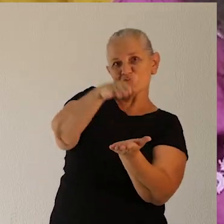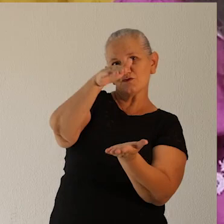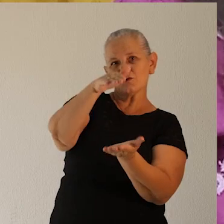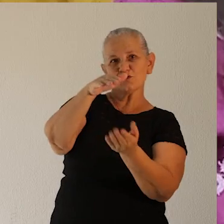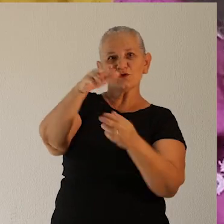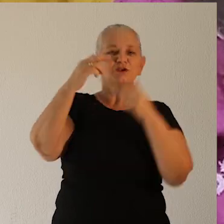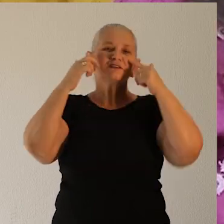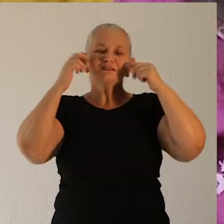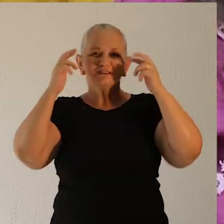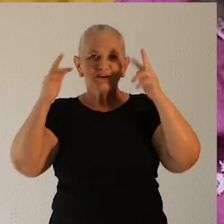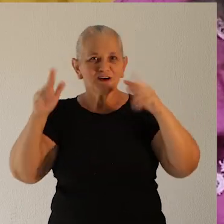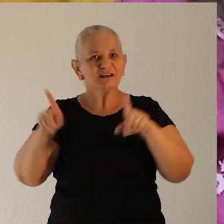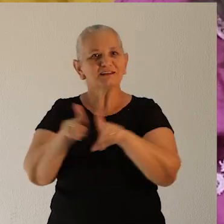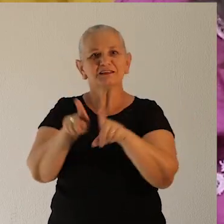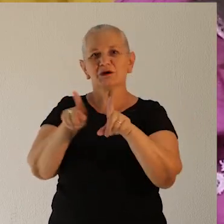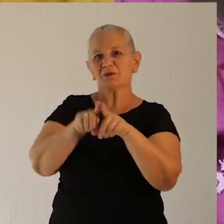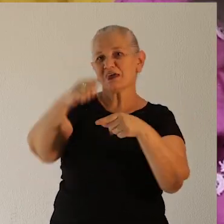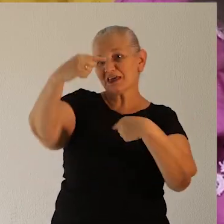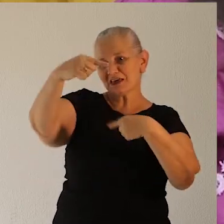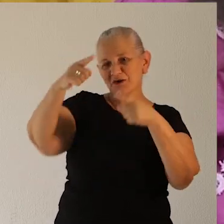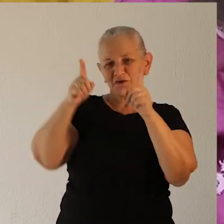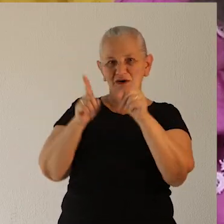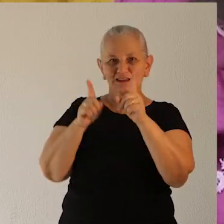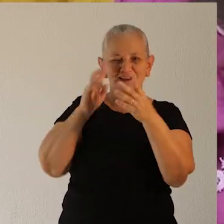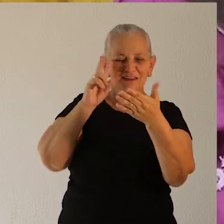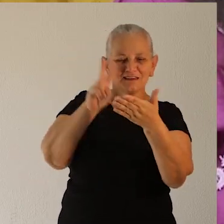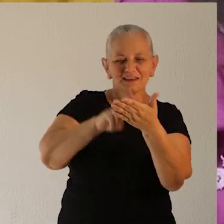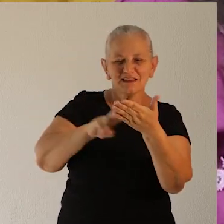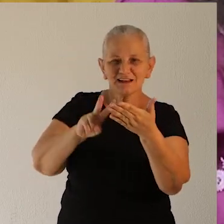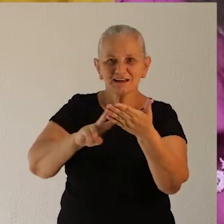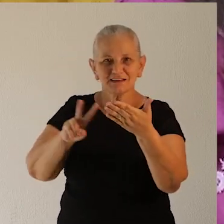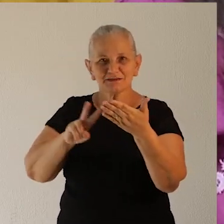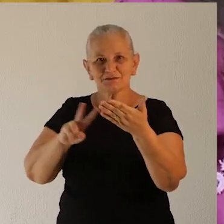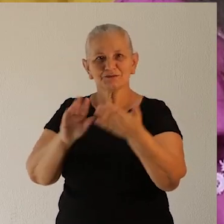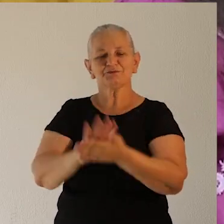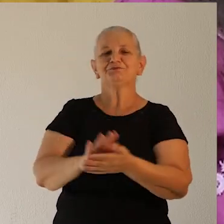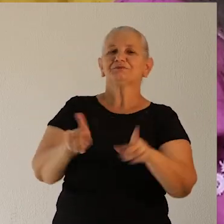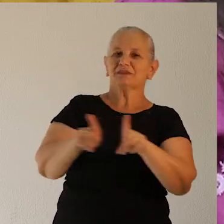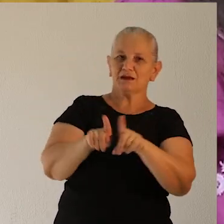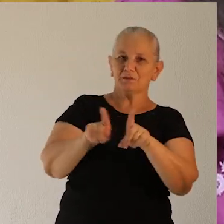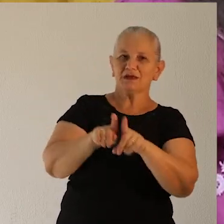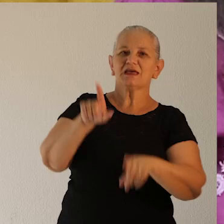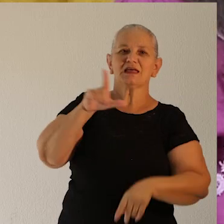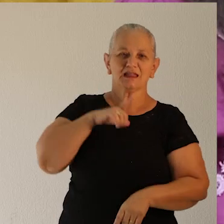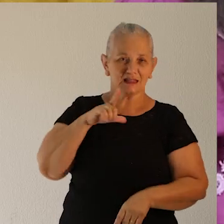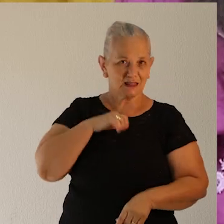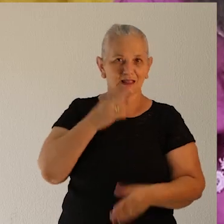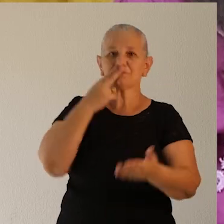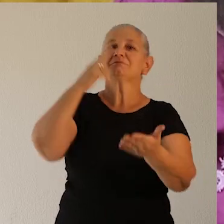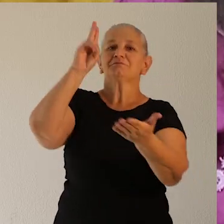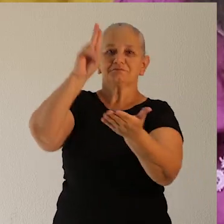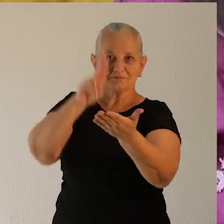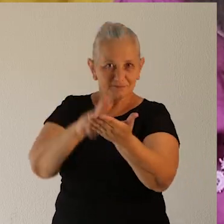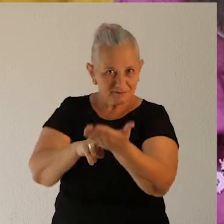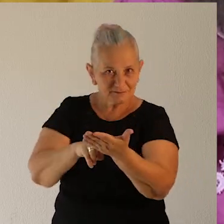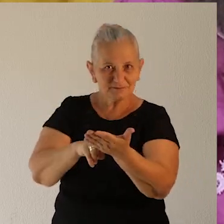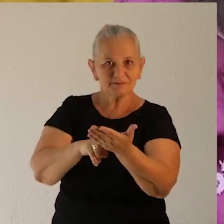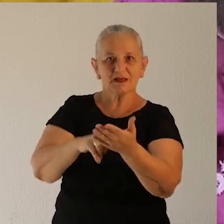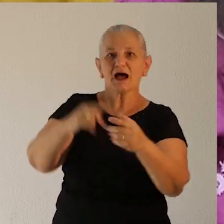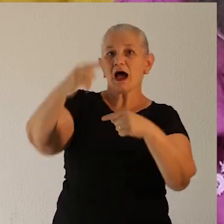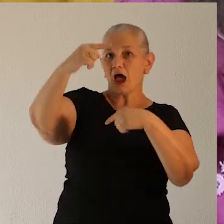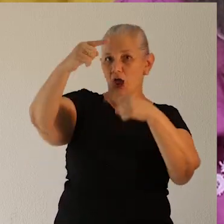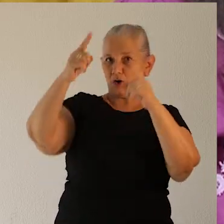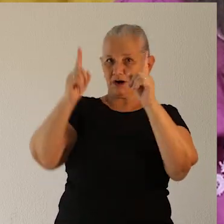em quadrinho, de mar e céu azulzinho, que vira origami, vira carta, vira